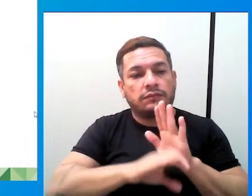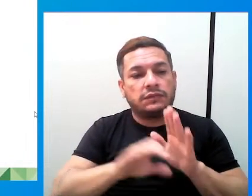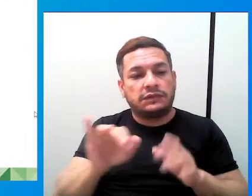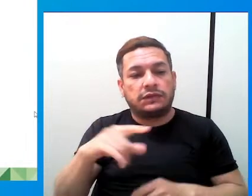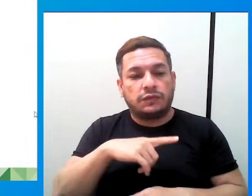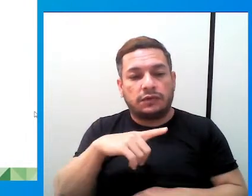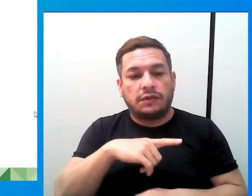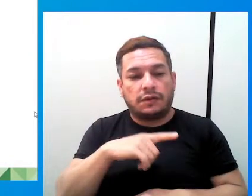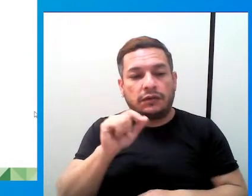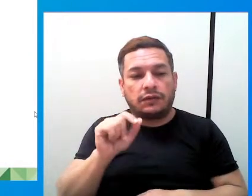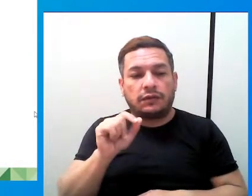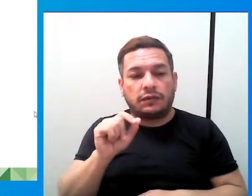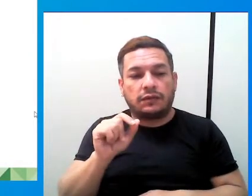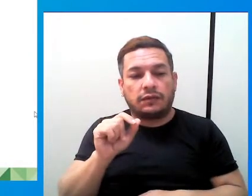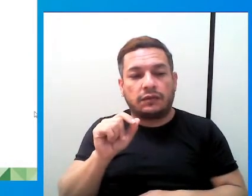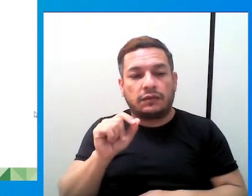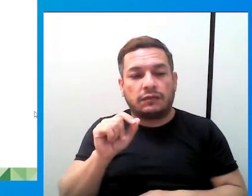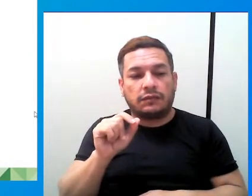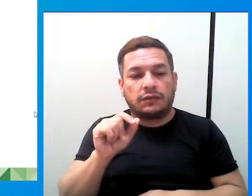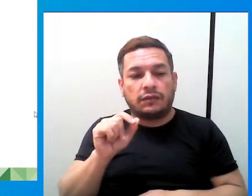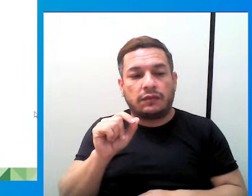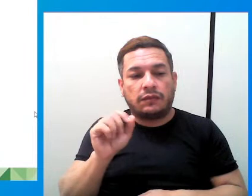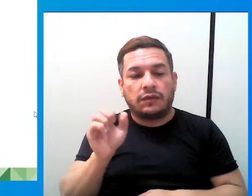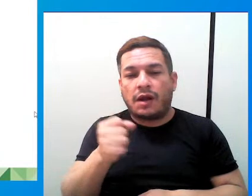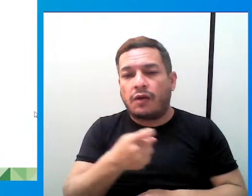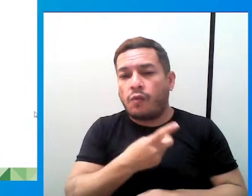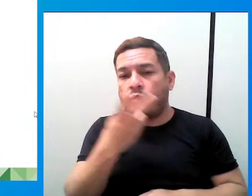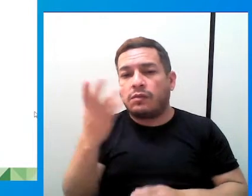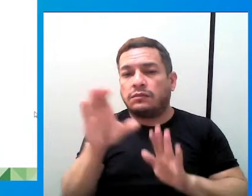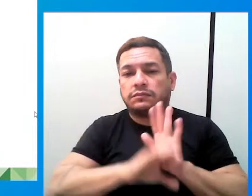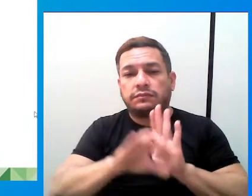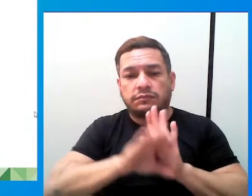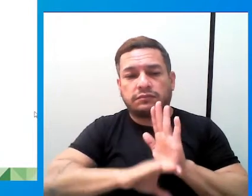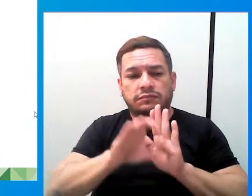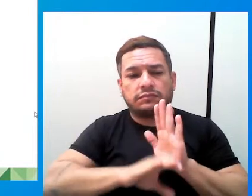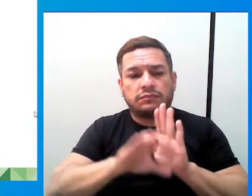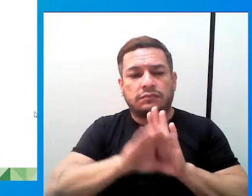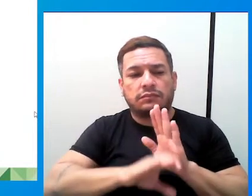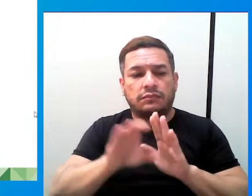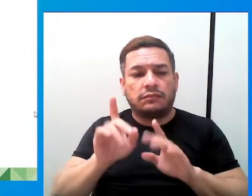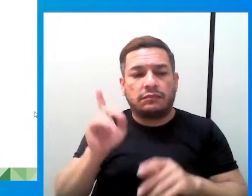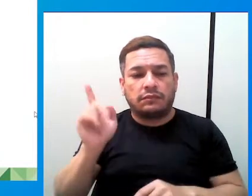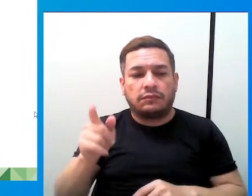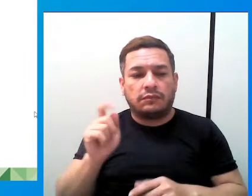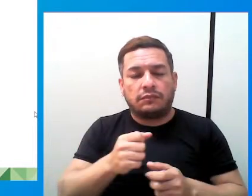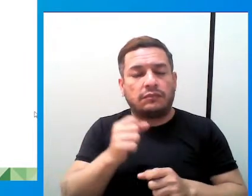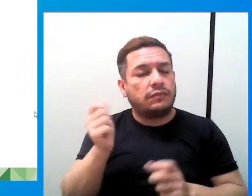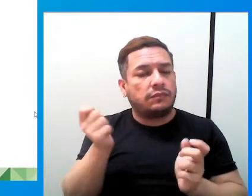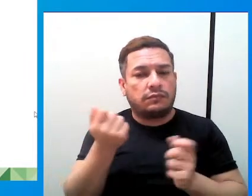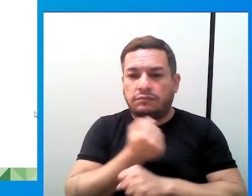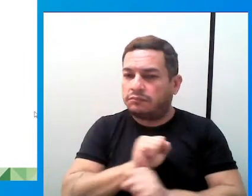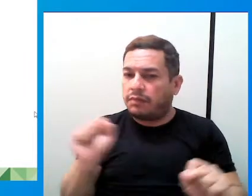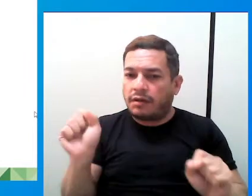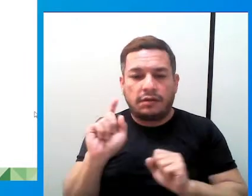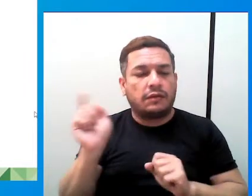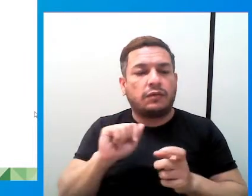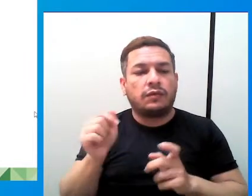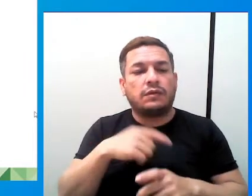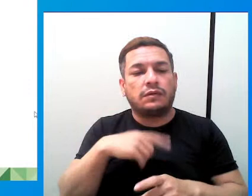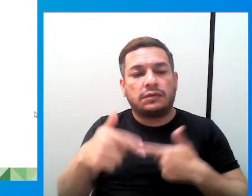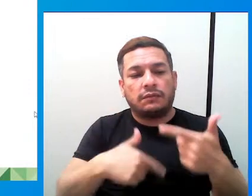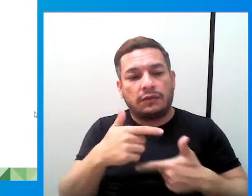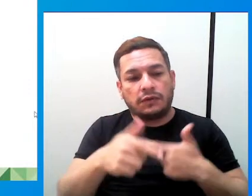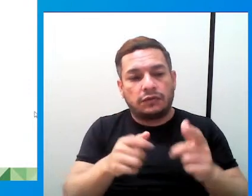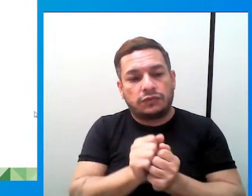tenho um volume enorme de conteúdo, né? Eu já nem consigo trabalhar todo esse conteúdo com os alunos e ainda estão dizendo